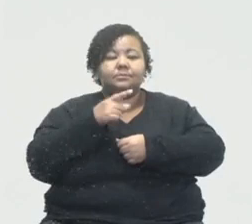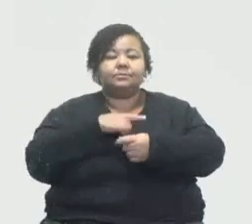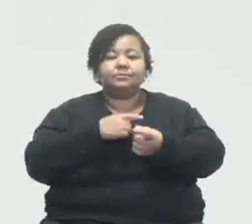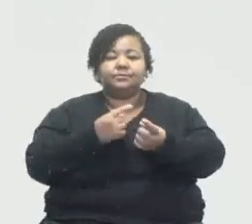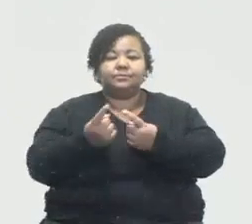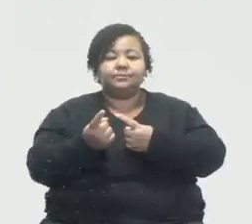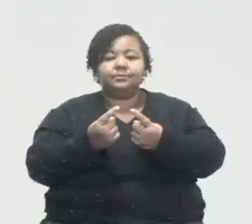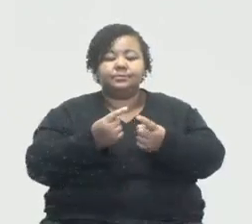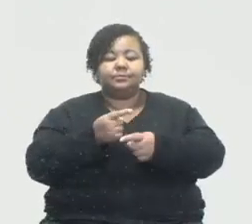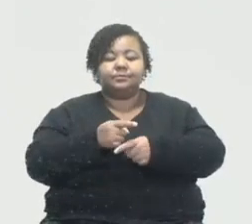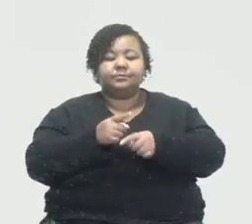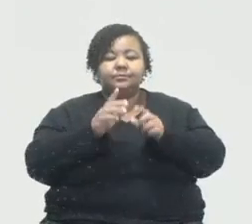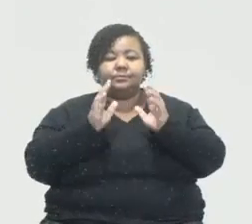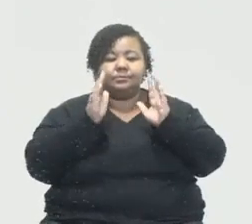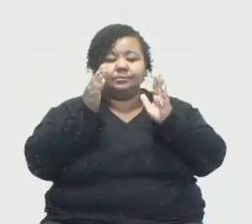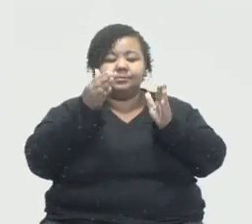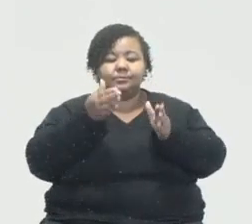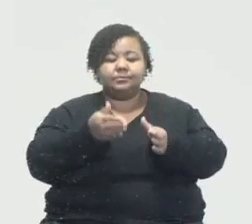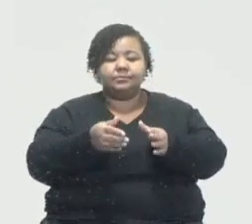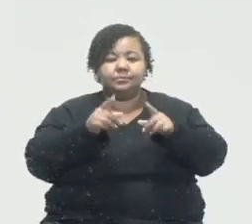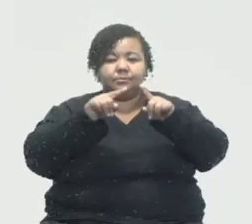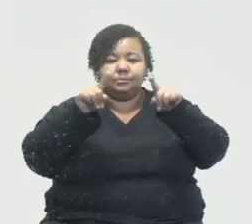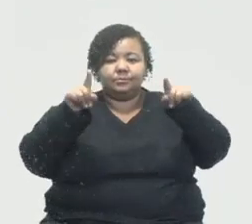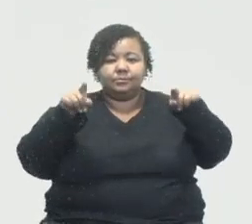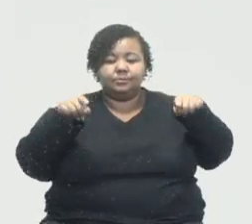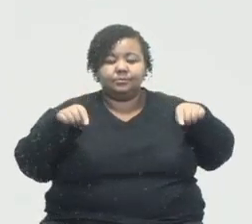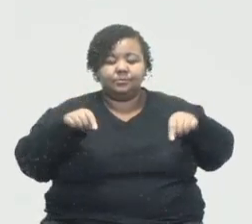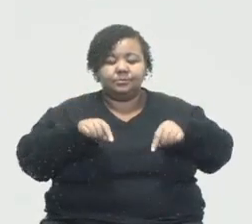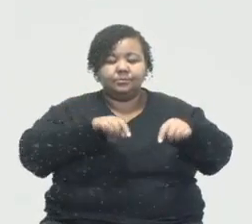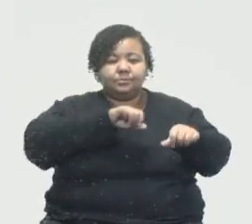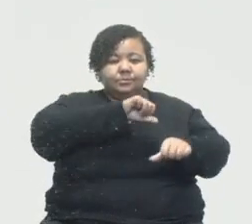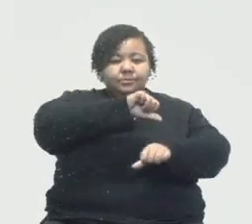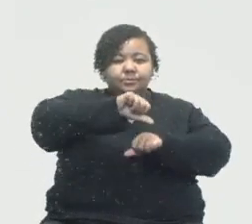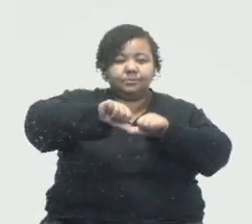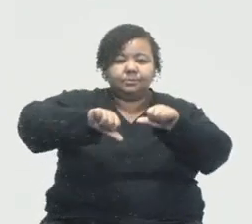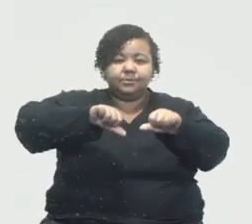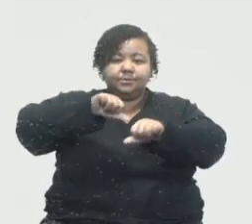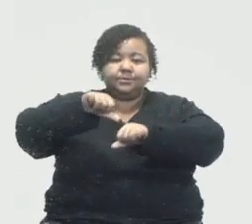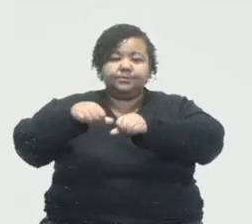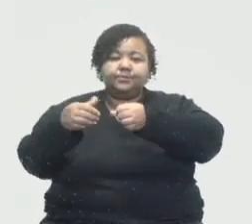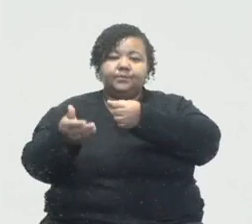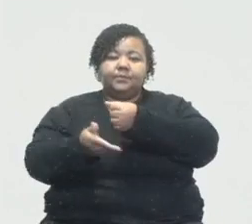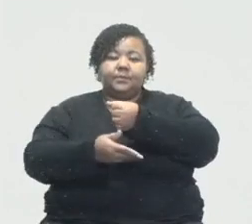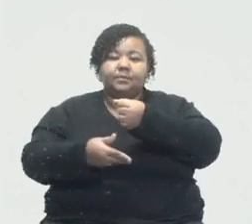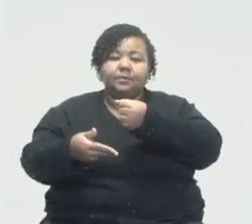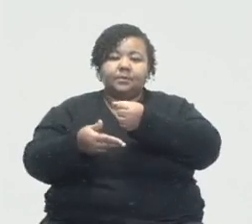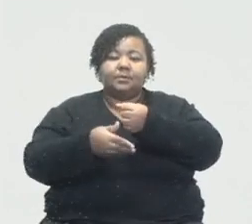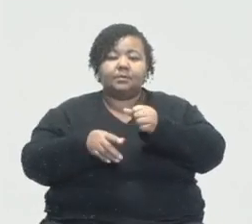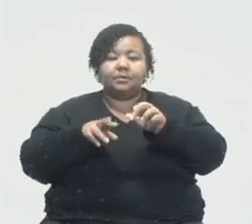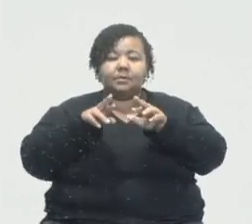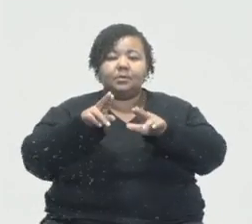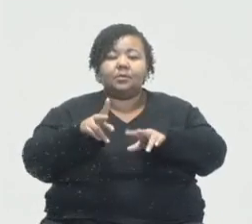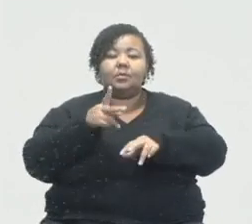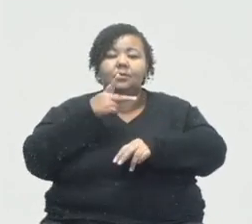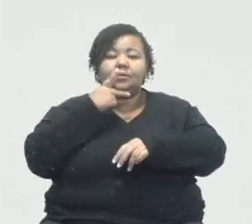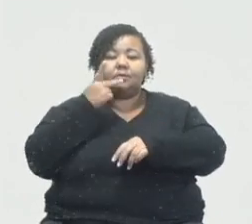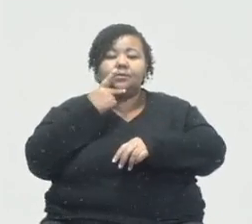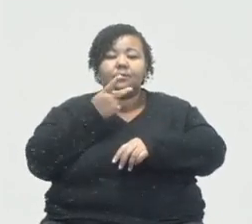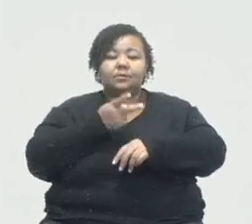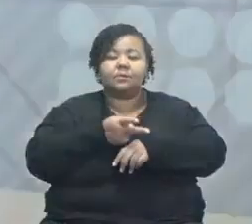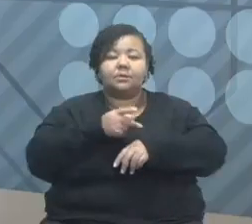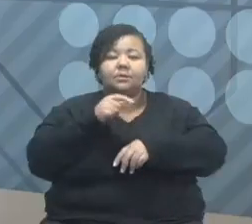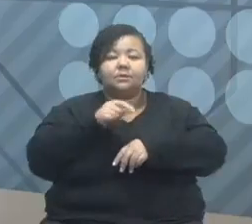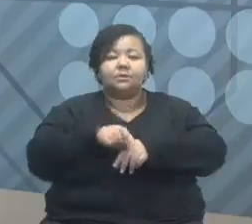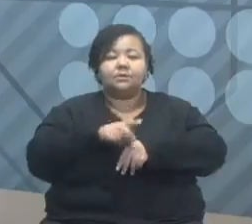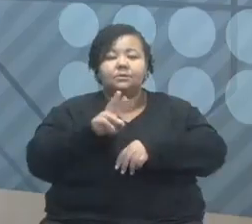relação referente à matriz mudança de base. Então, como eu comentei, esse conceito ele vai ser, aqui eu estou trabalhando